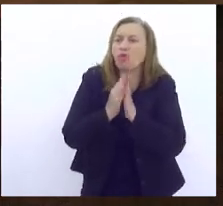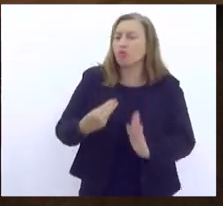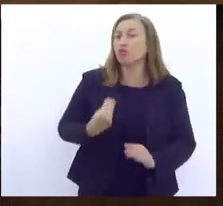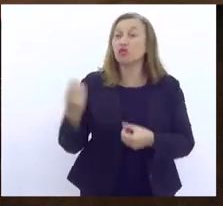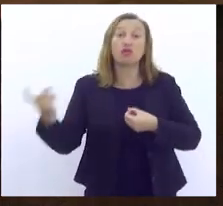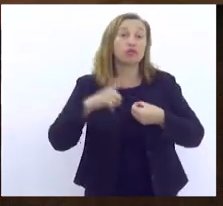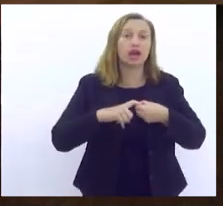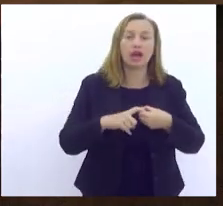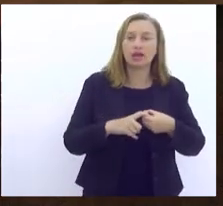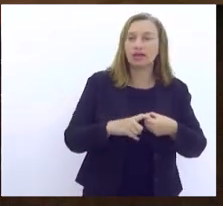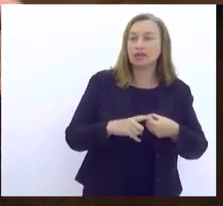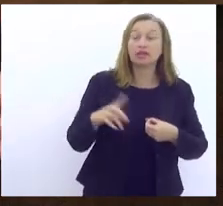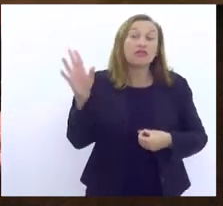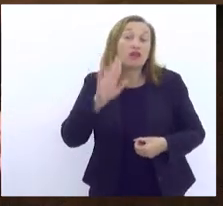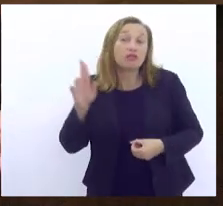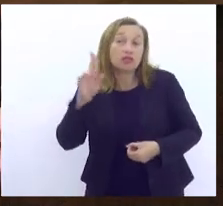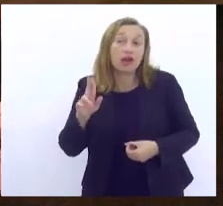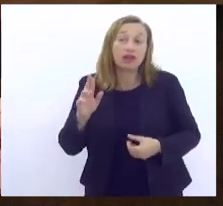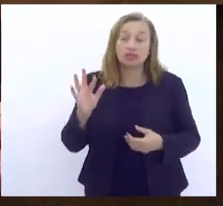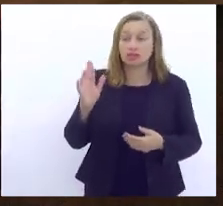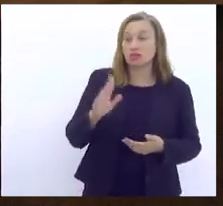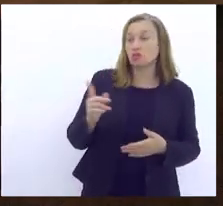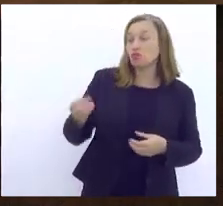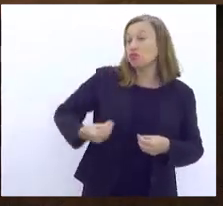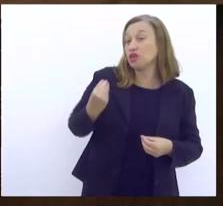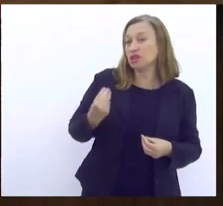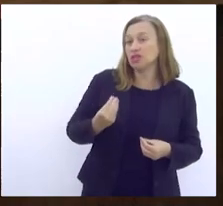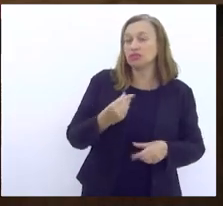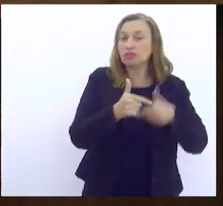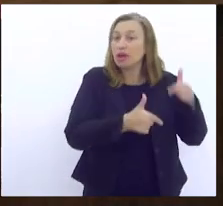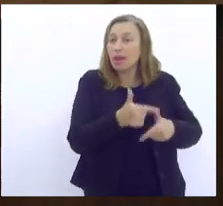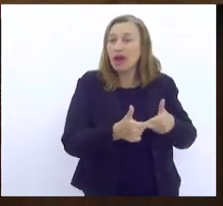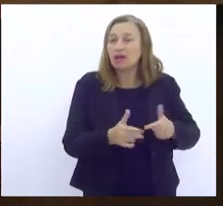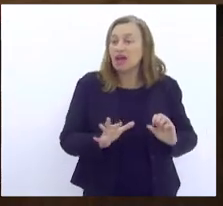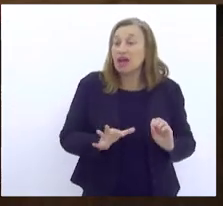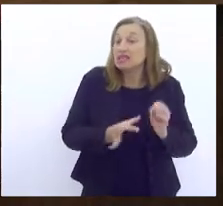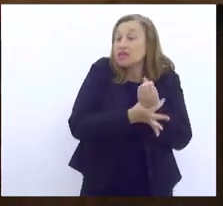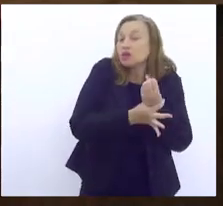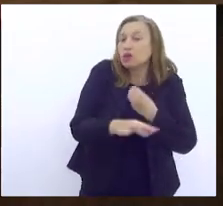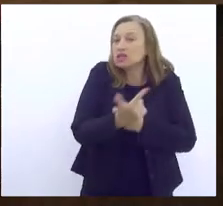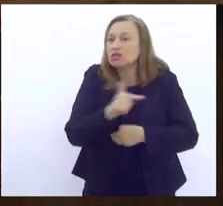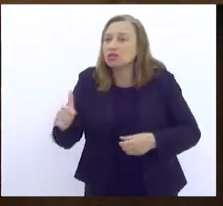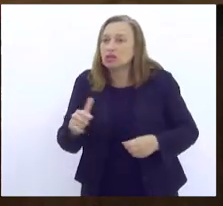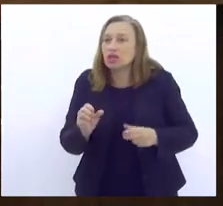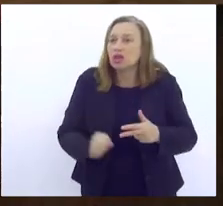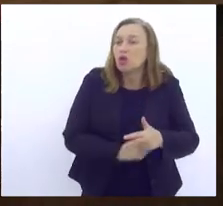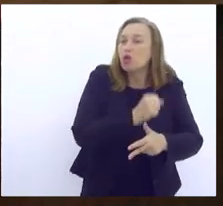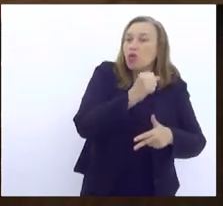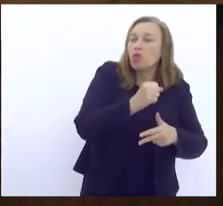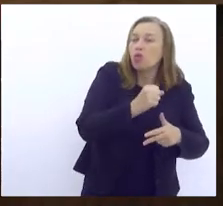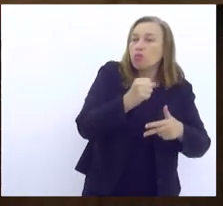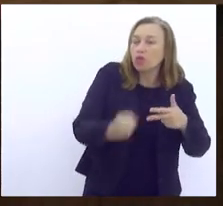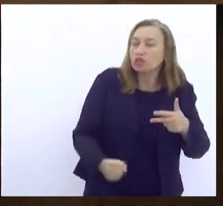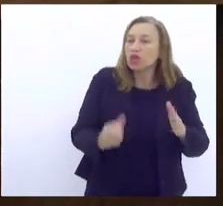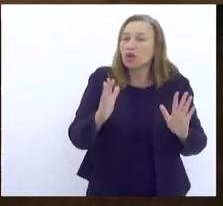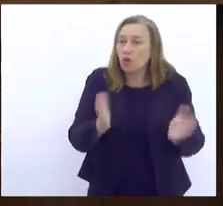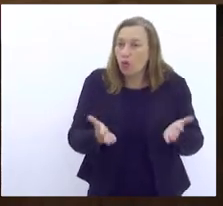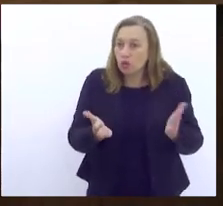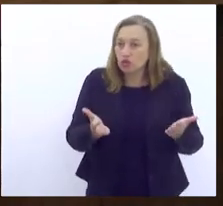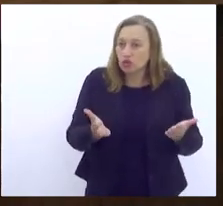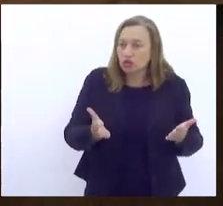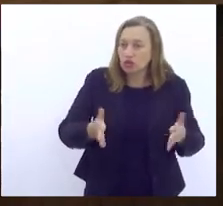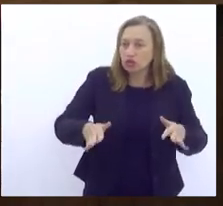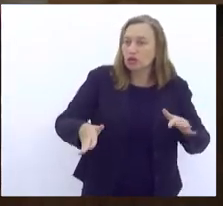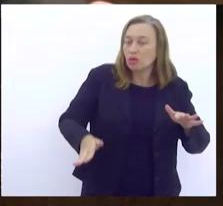voltar com vida da faculdade, do trabalho. A insegurança é total. O poder paralelo hoje manda no Rio